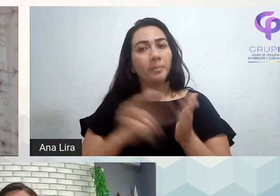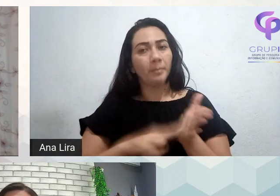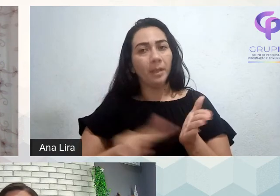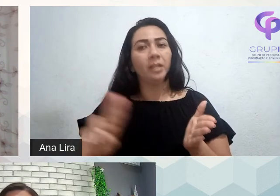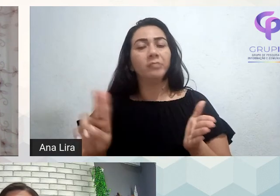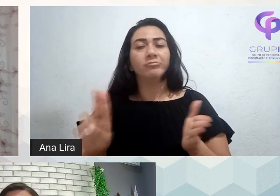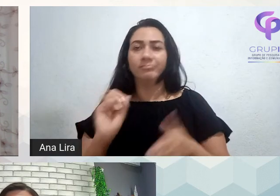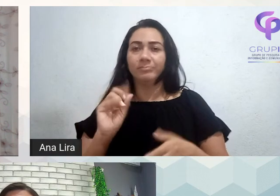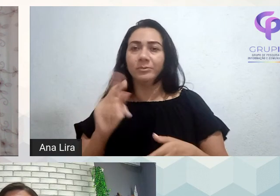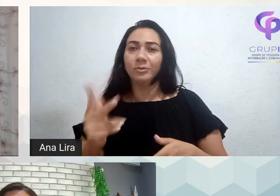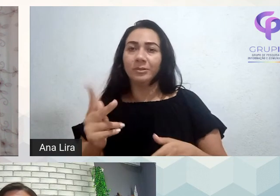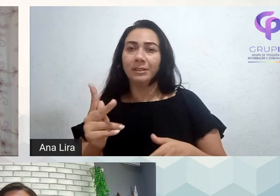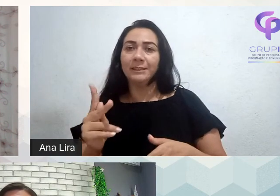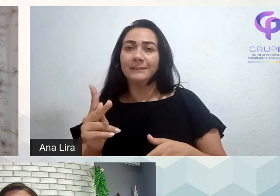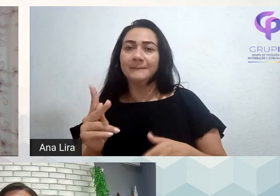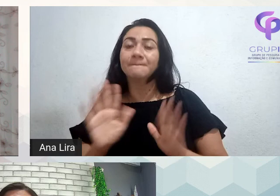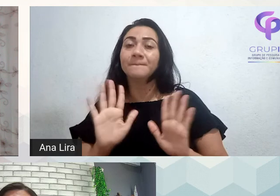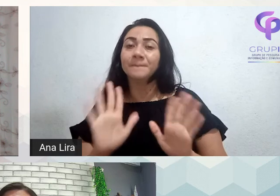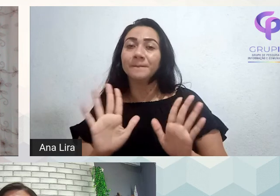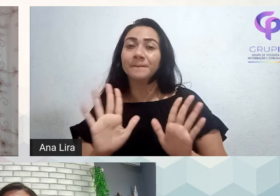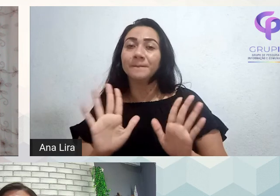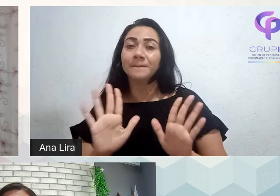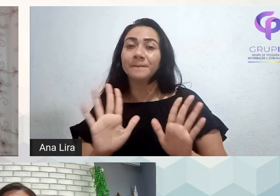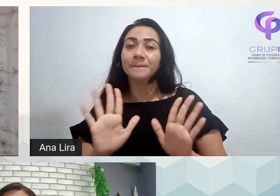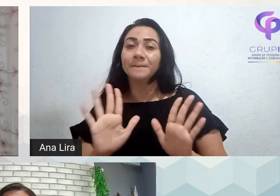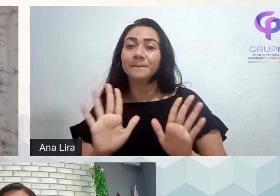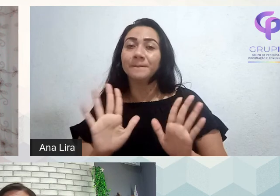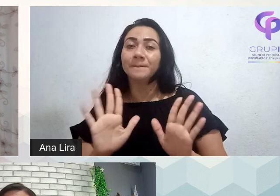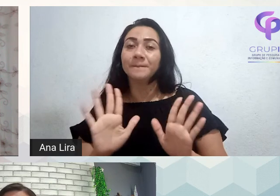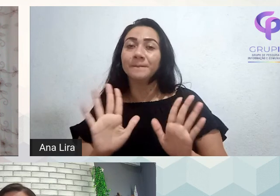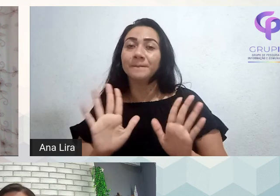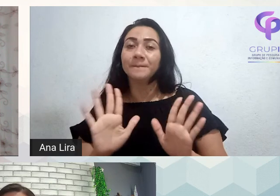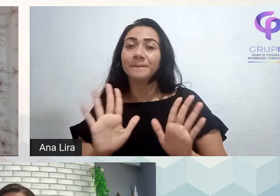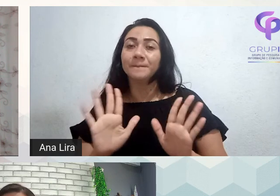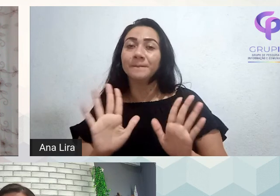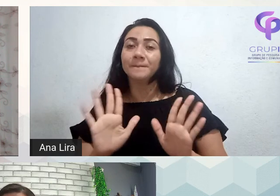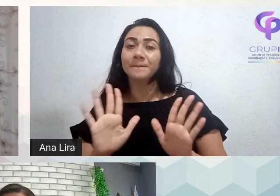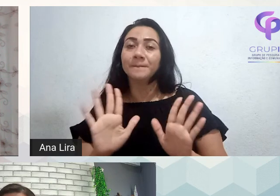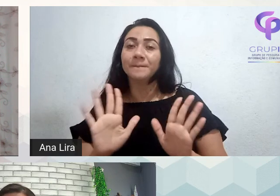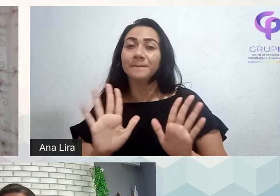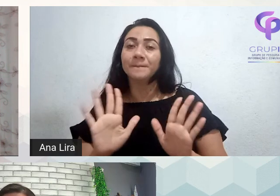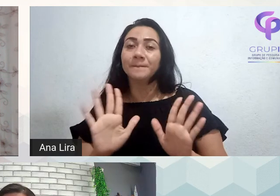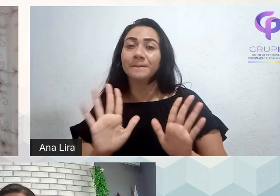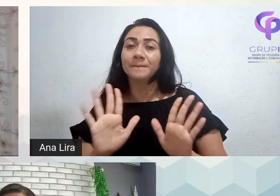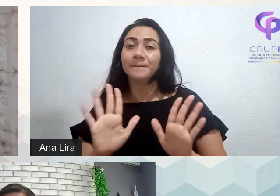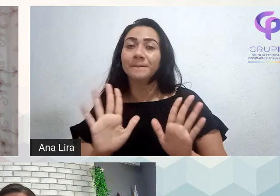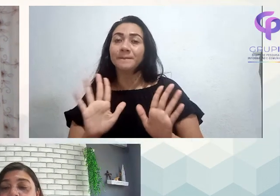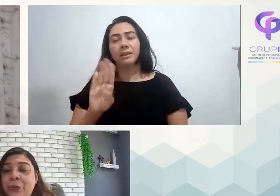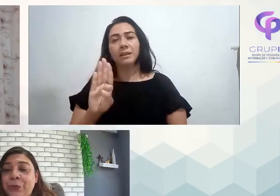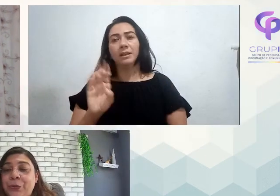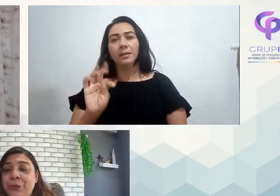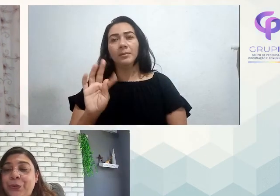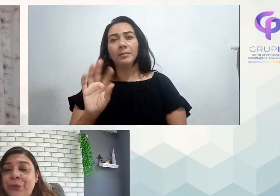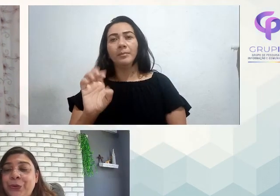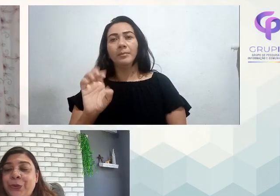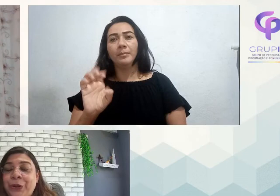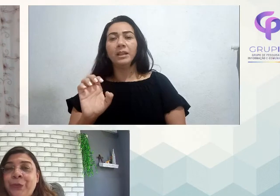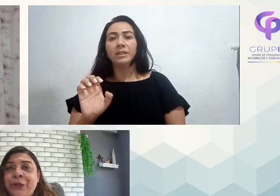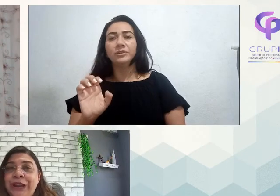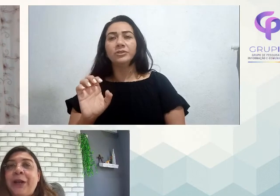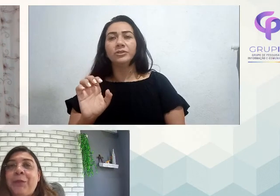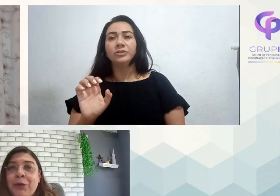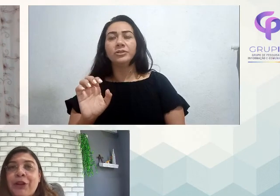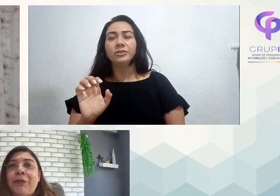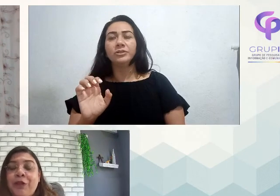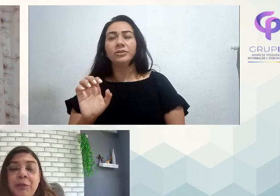deixa eu só dar um recadinho aqui para a Elizabeth, que ela é da área de pedagogia, está admirada com o